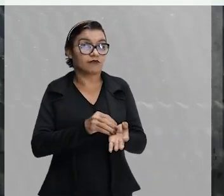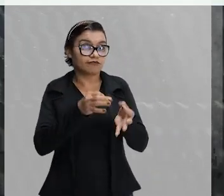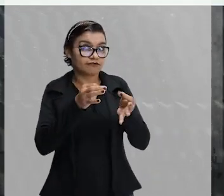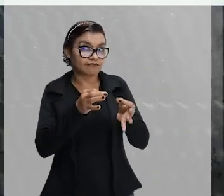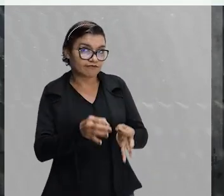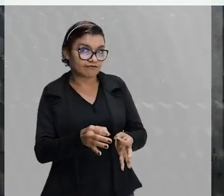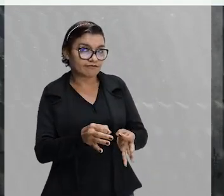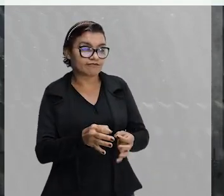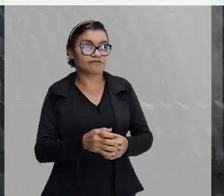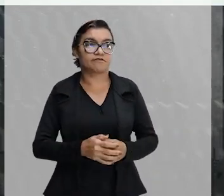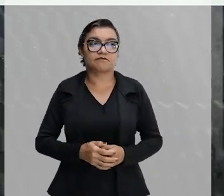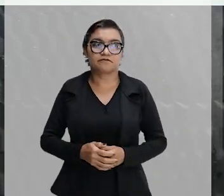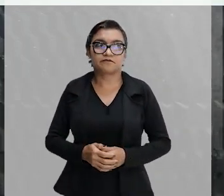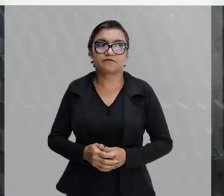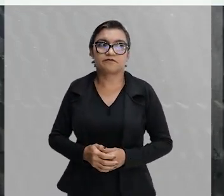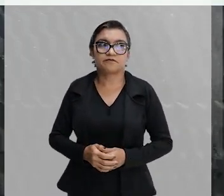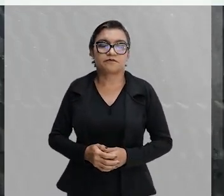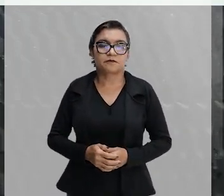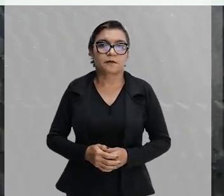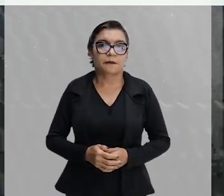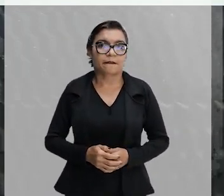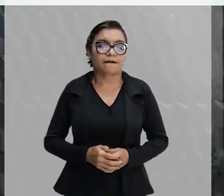Então, para a teoria clássica,